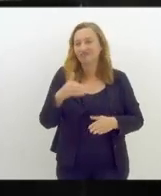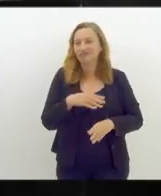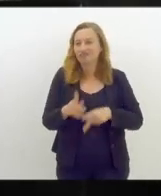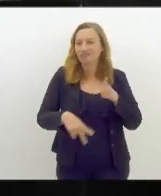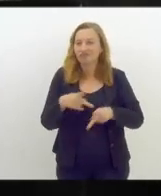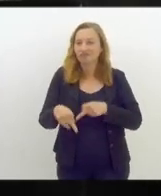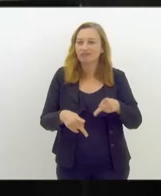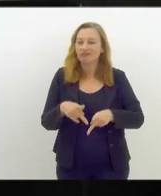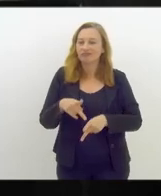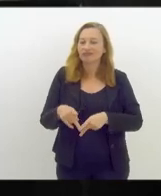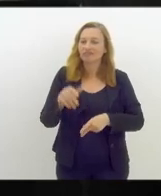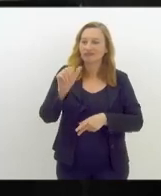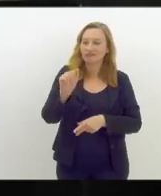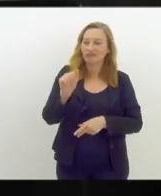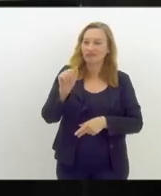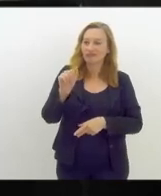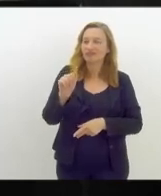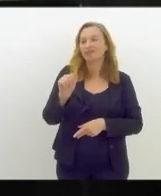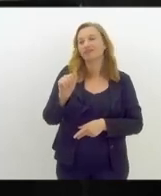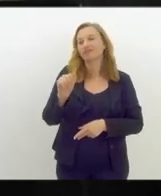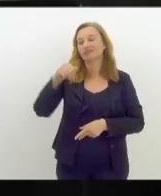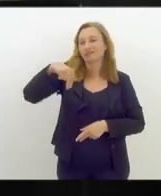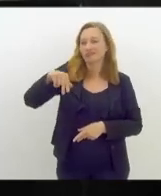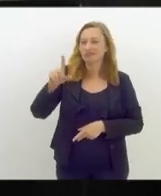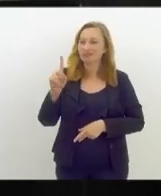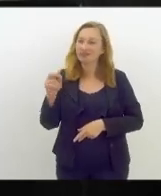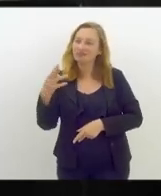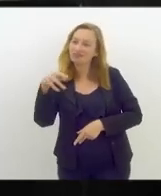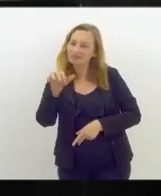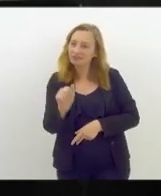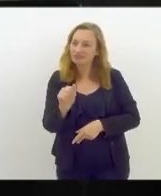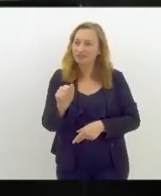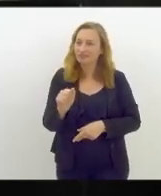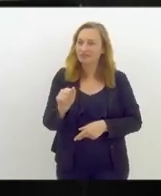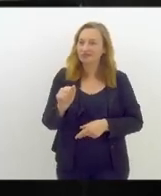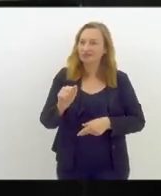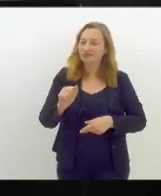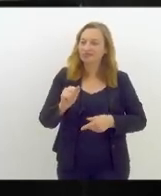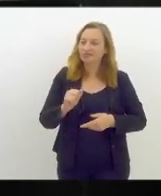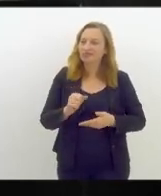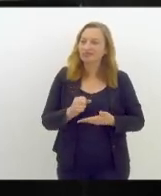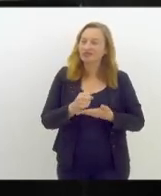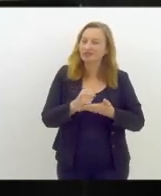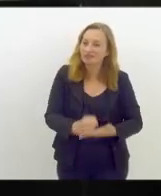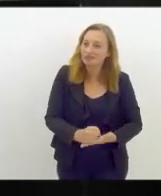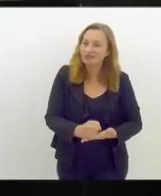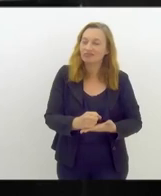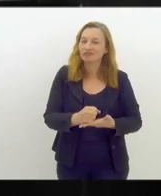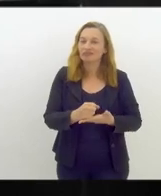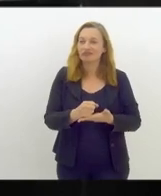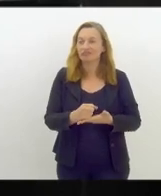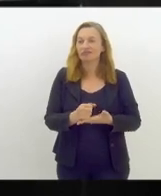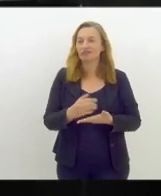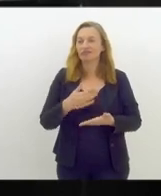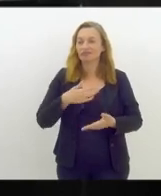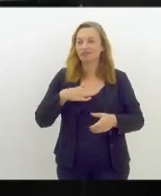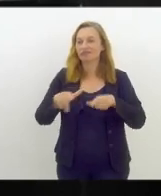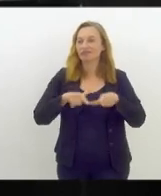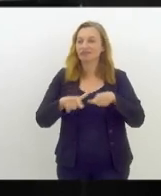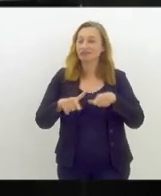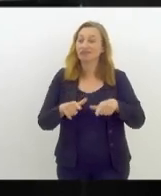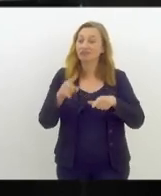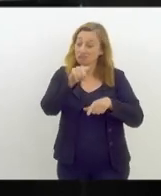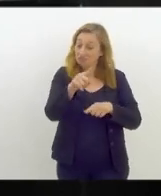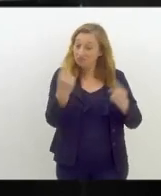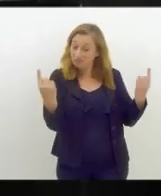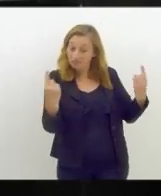Angra dos Reis, que foi quem segurou o meu mandato ali na unha, porque a disputa dentro